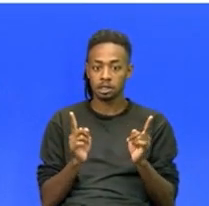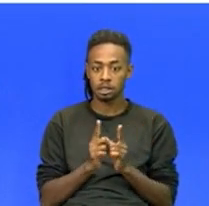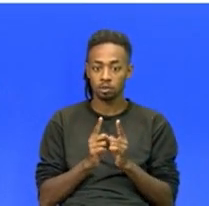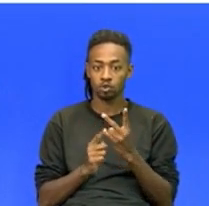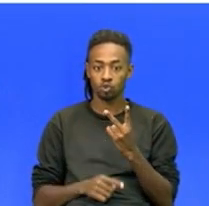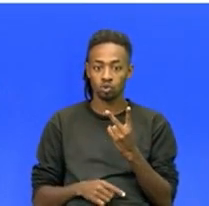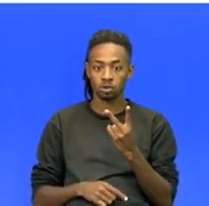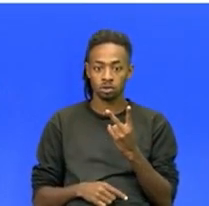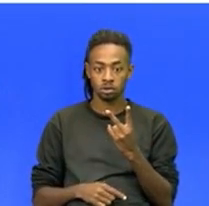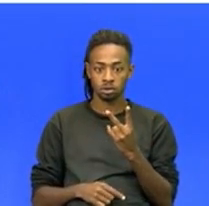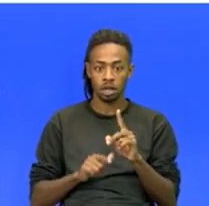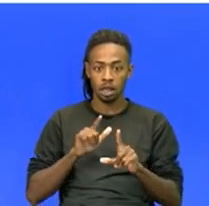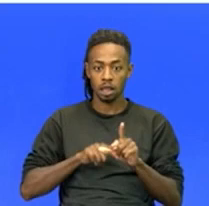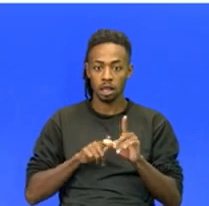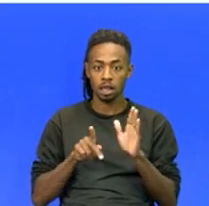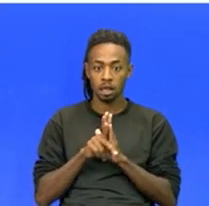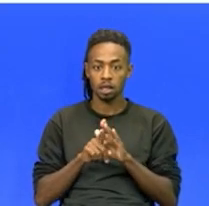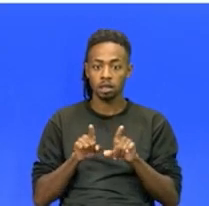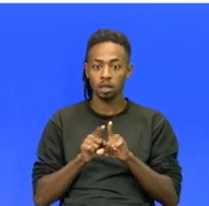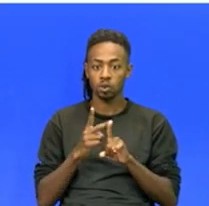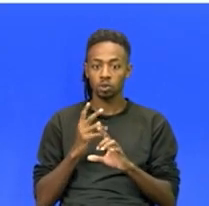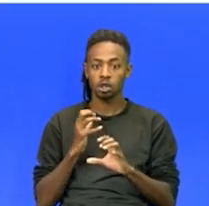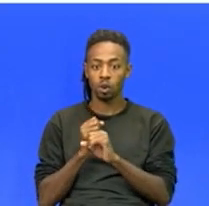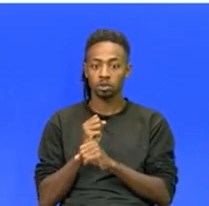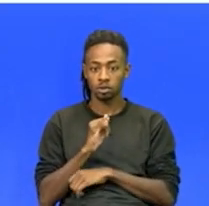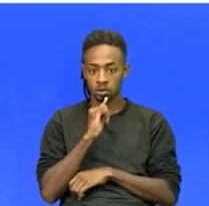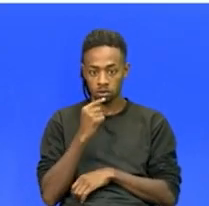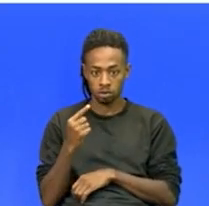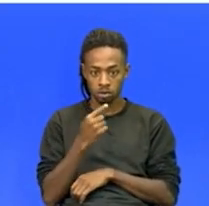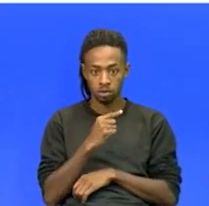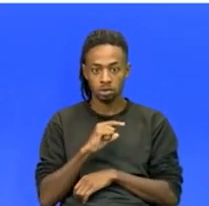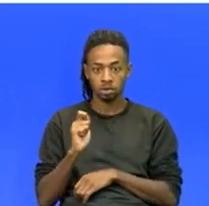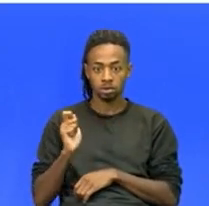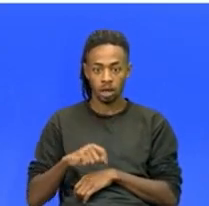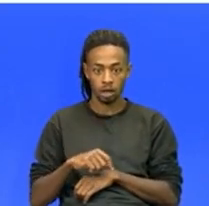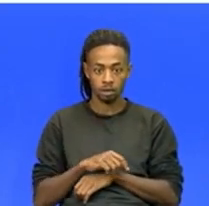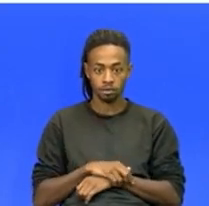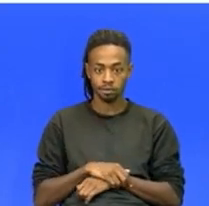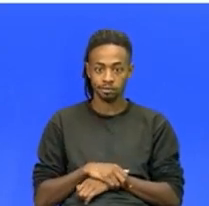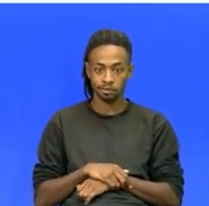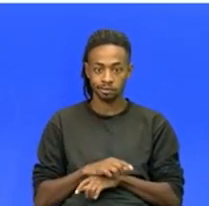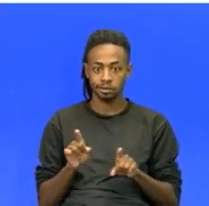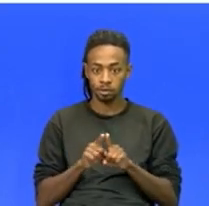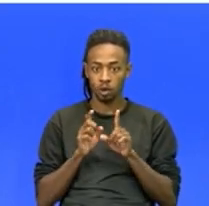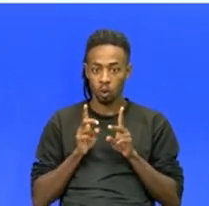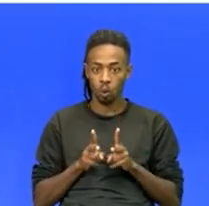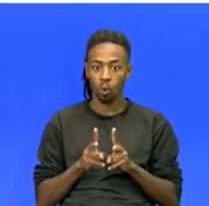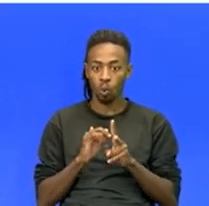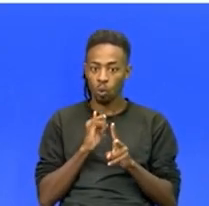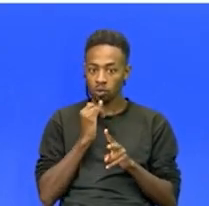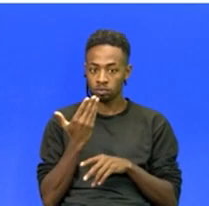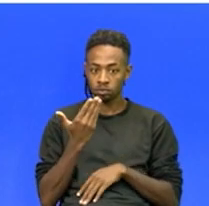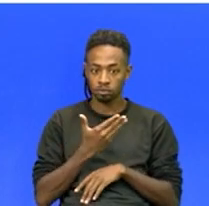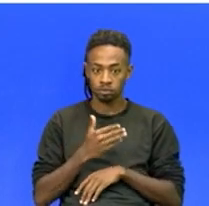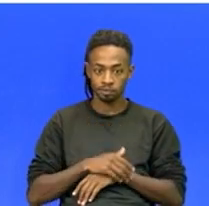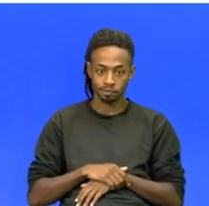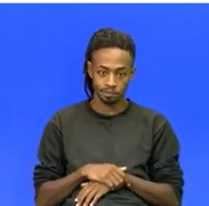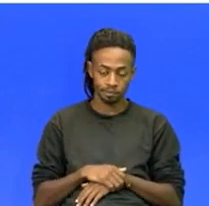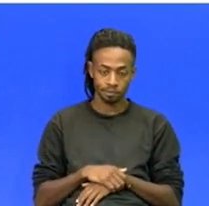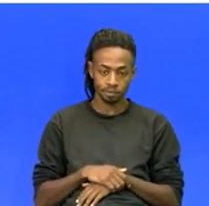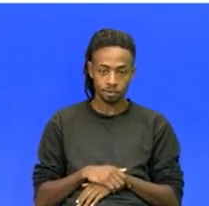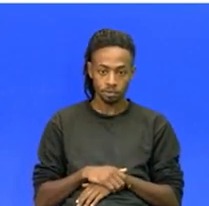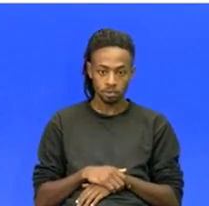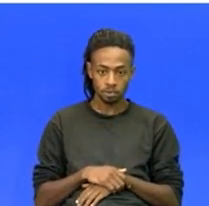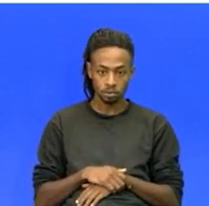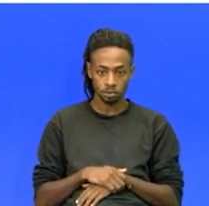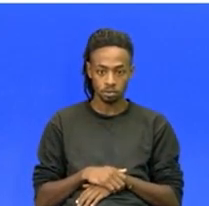Duas variáveis e duas equações, ou seja, tem solução. Continuando aqui, a gente